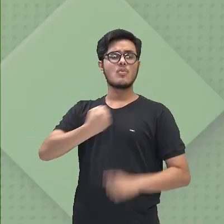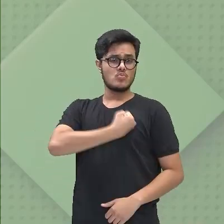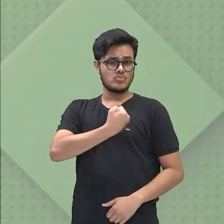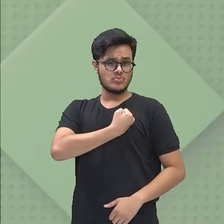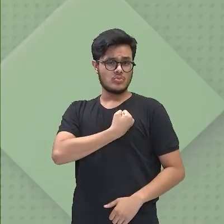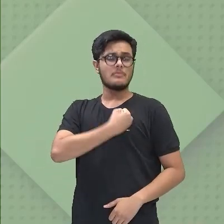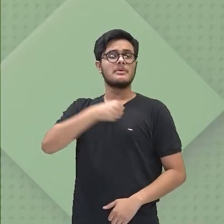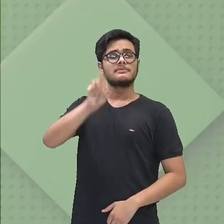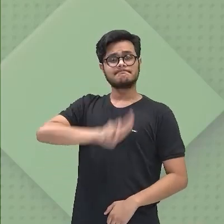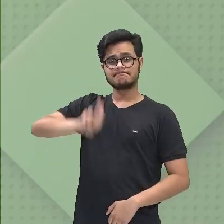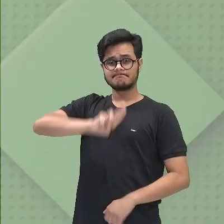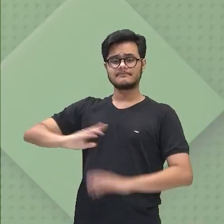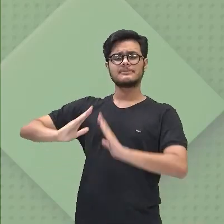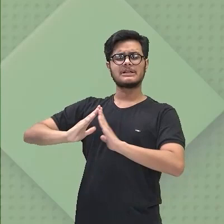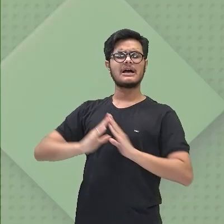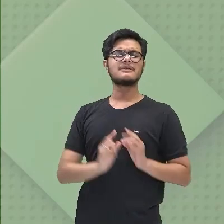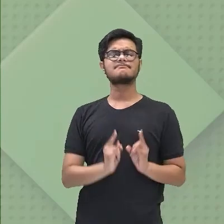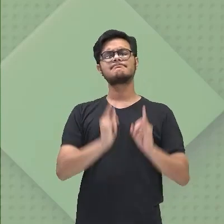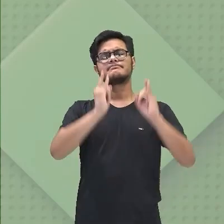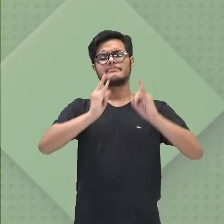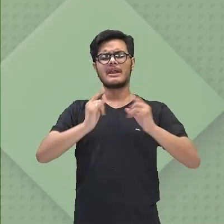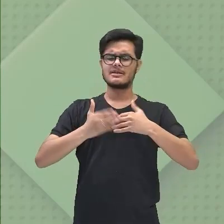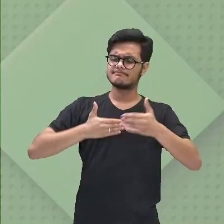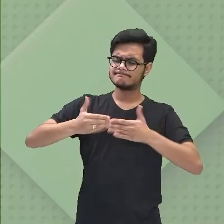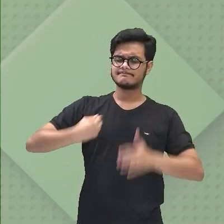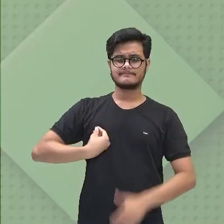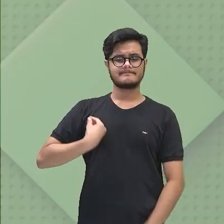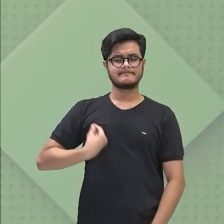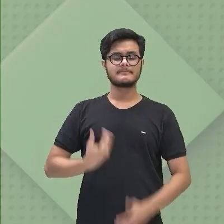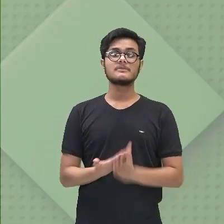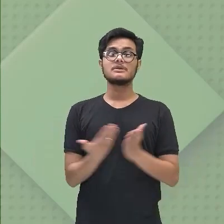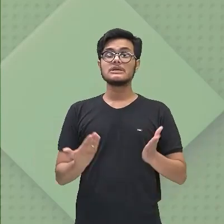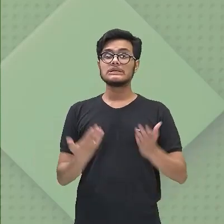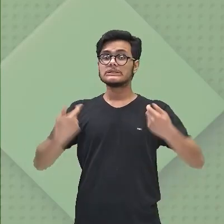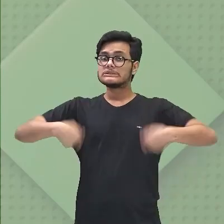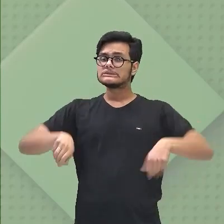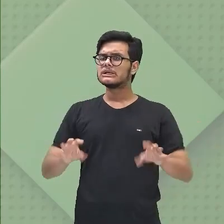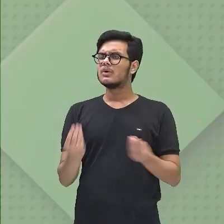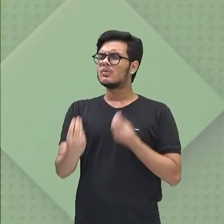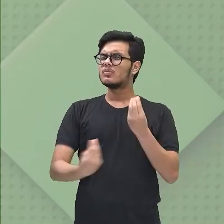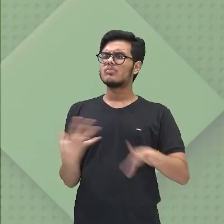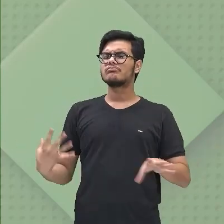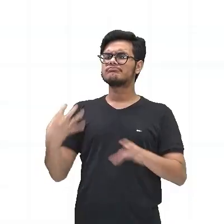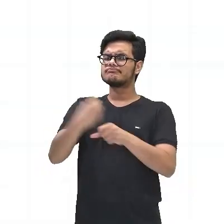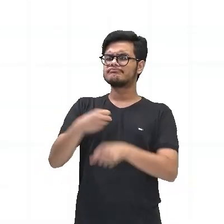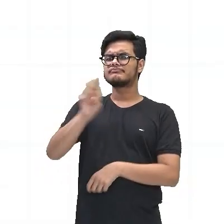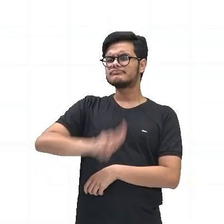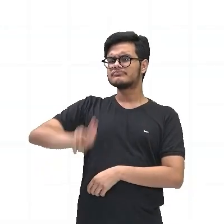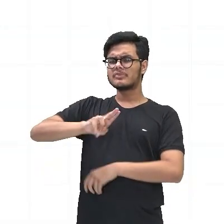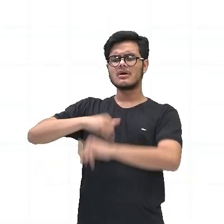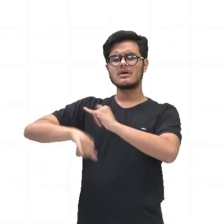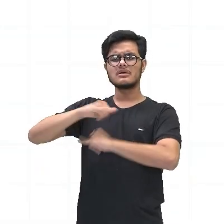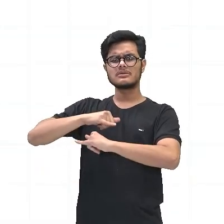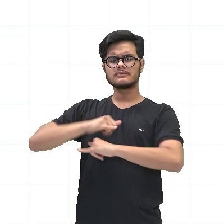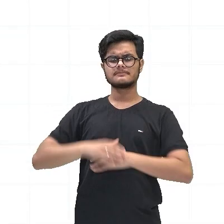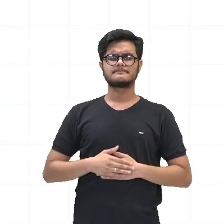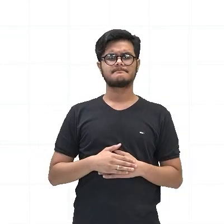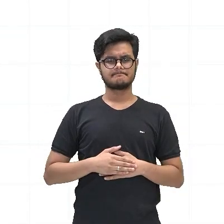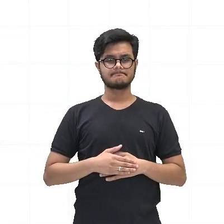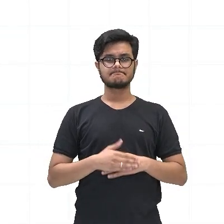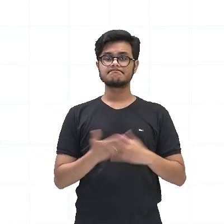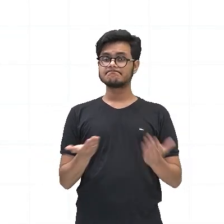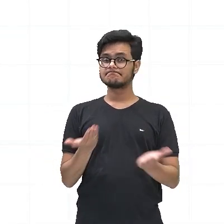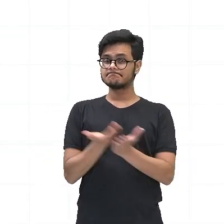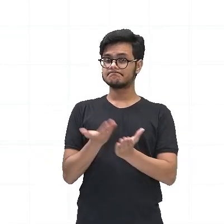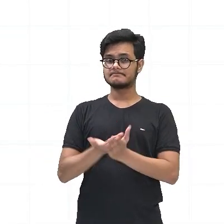residências, dentro dos prédios, né, enfim. E a gente precisa saber como calcular esse consumo. É isso que a gente vai rever então.